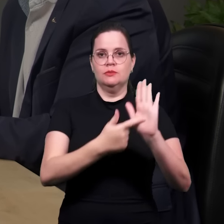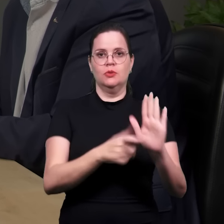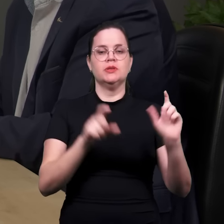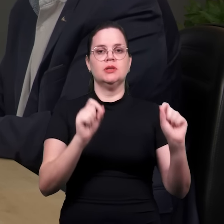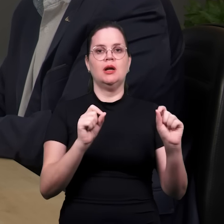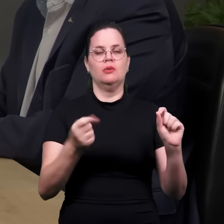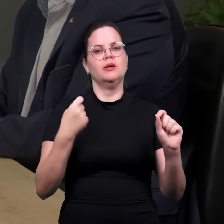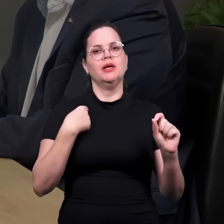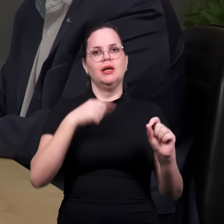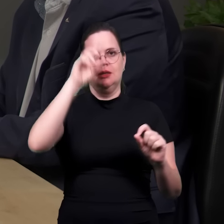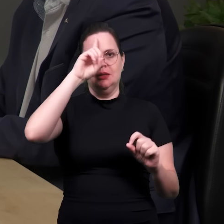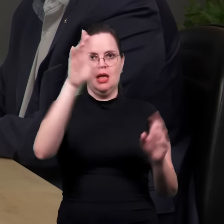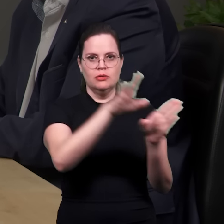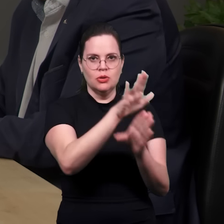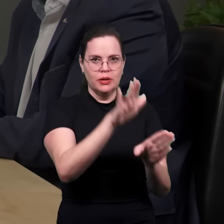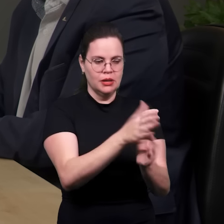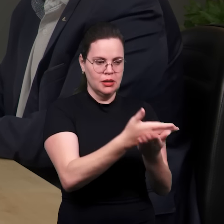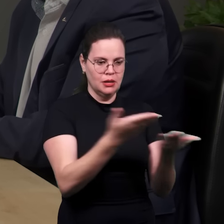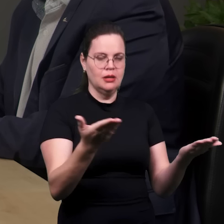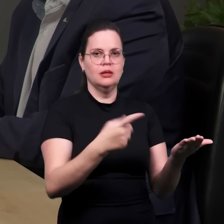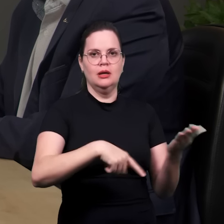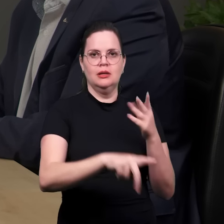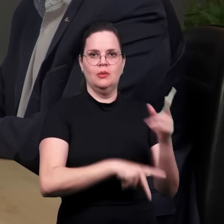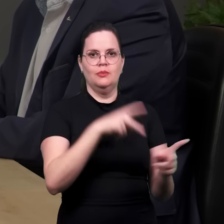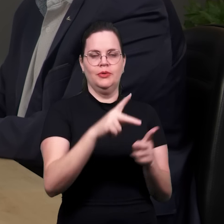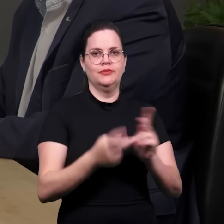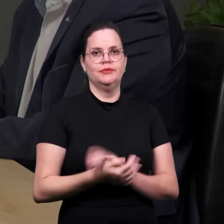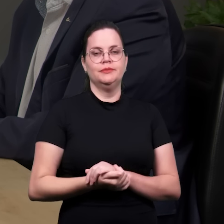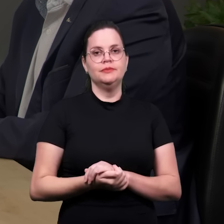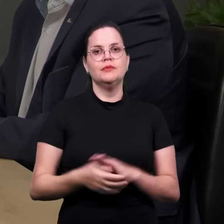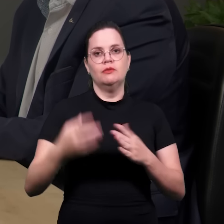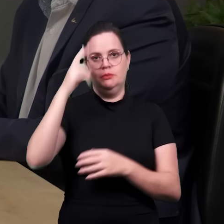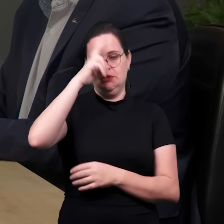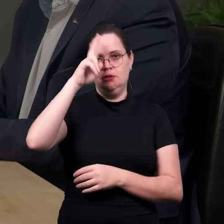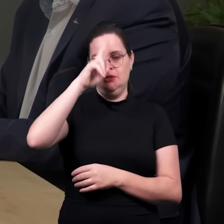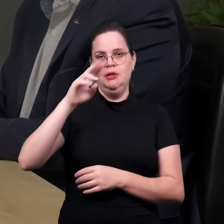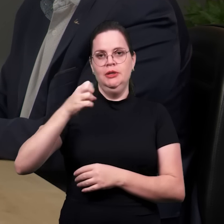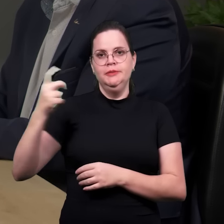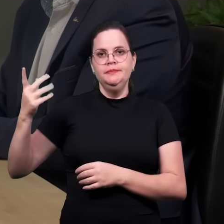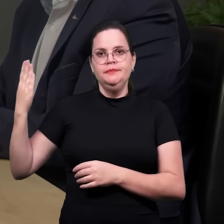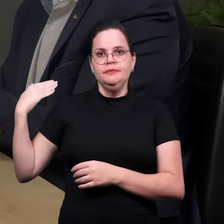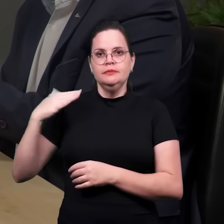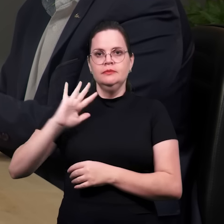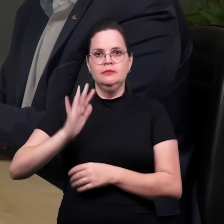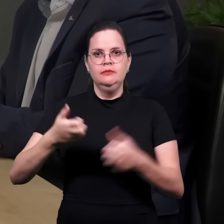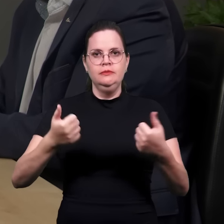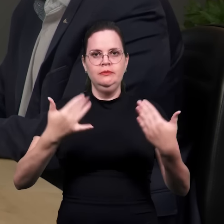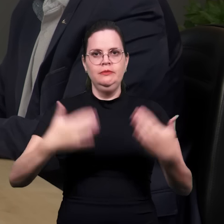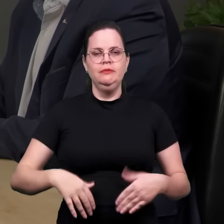desta orientação do Senhor para o povo, pastor William, recordando aqui o episódio anterior, que nós abordamos os